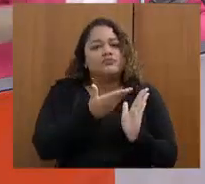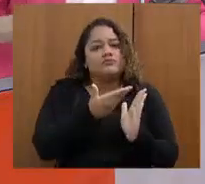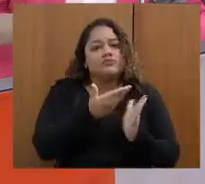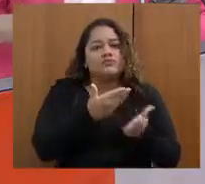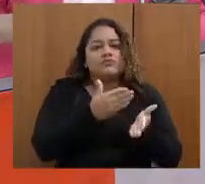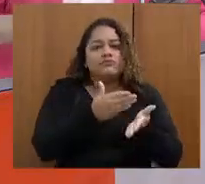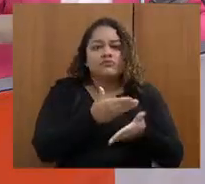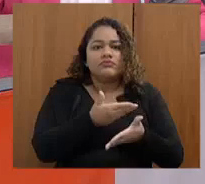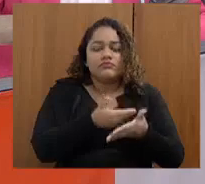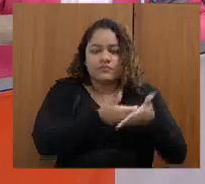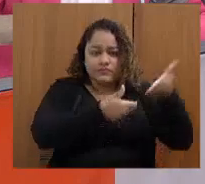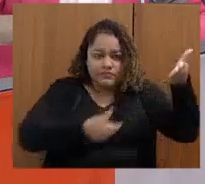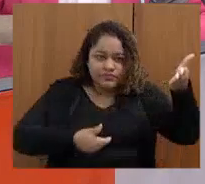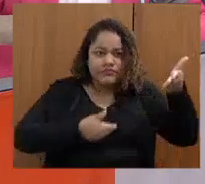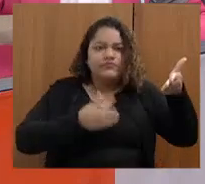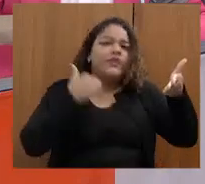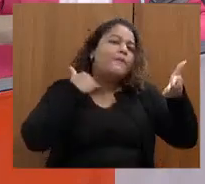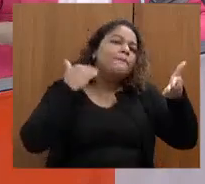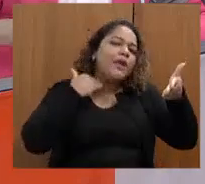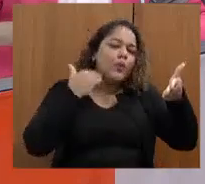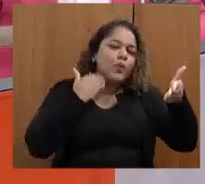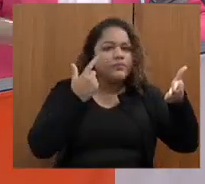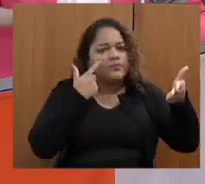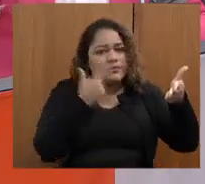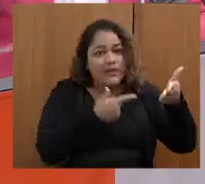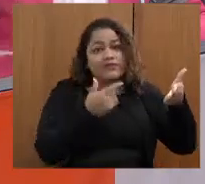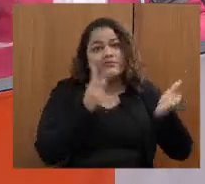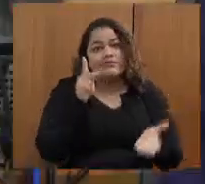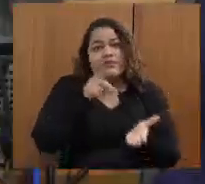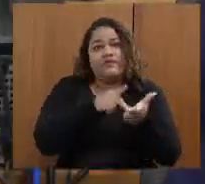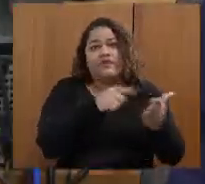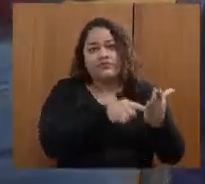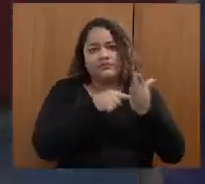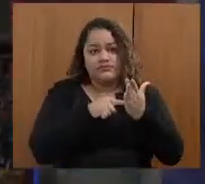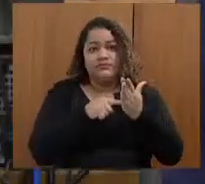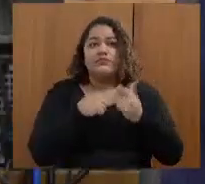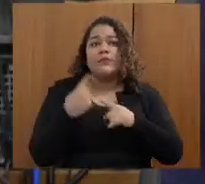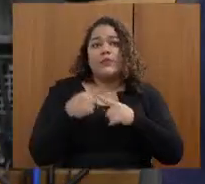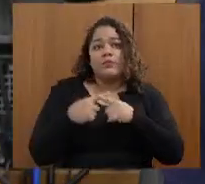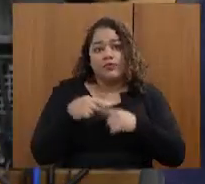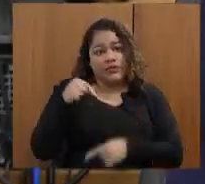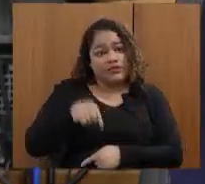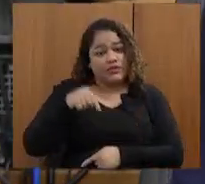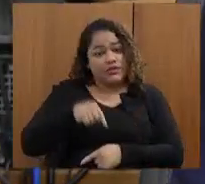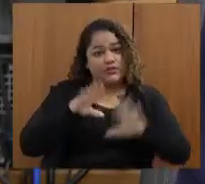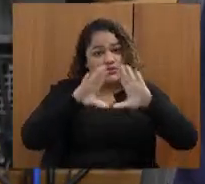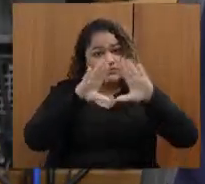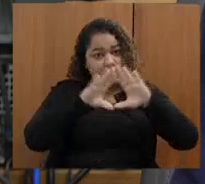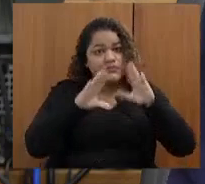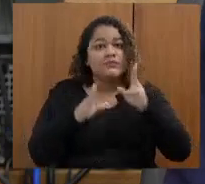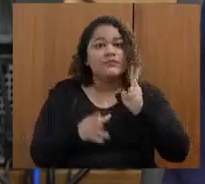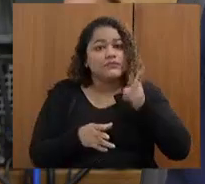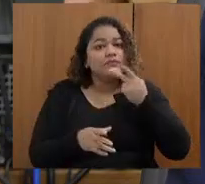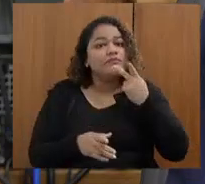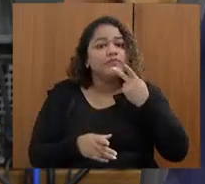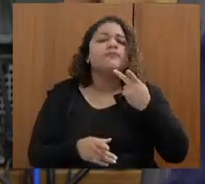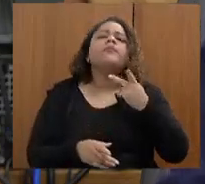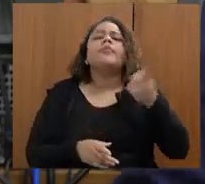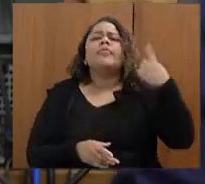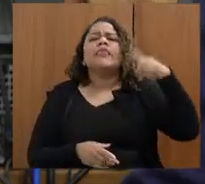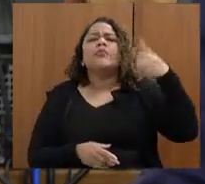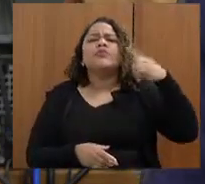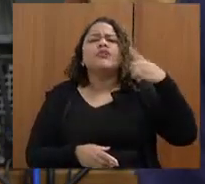de que o secretário traz a verdade pra gente porque o que nós escutamos aqui na casa o tempo inteiro é que tem Deputado colocando muito dinheiro